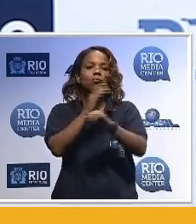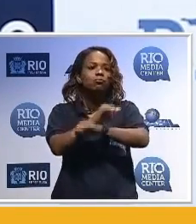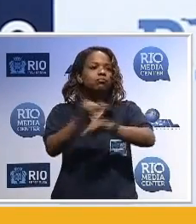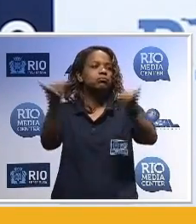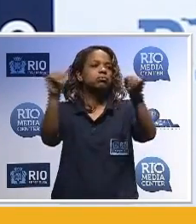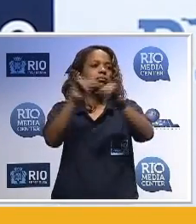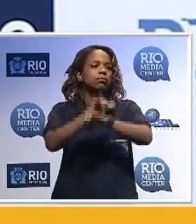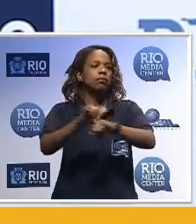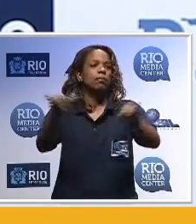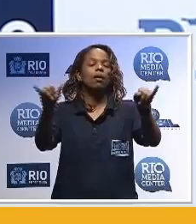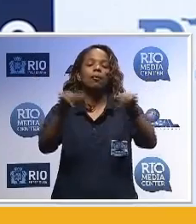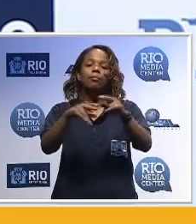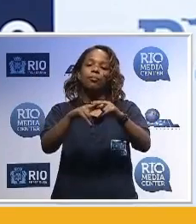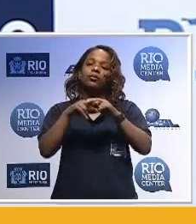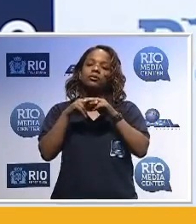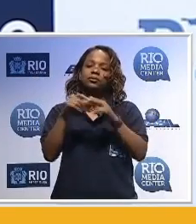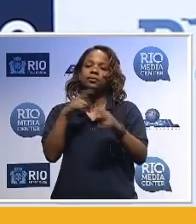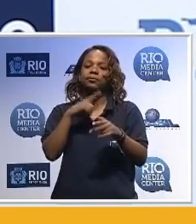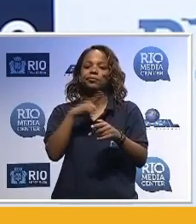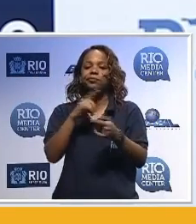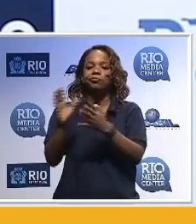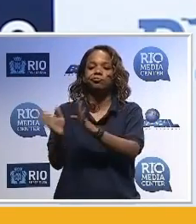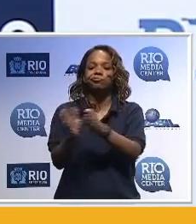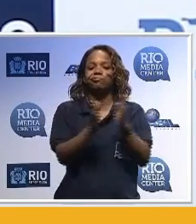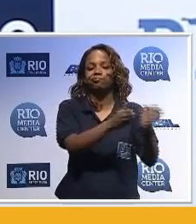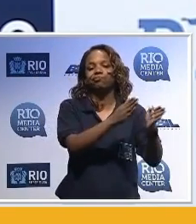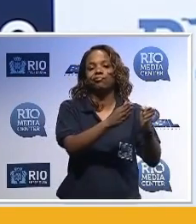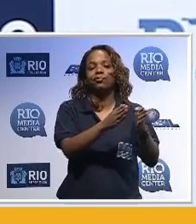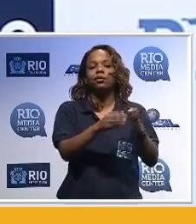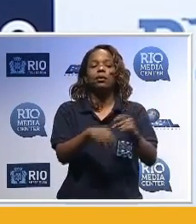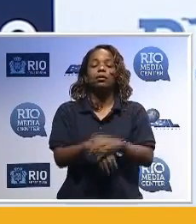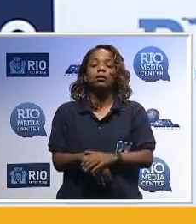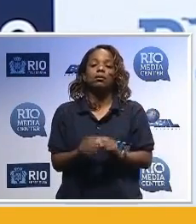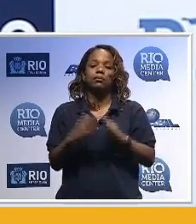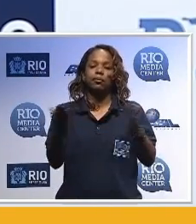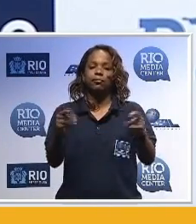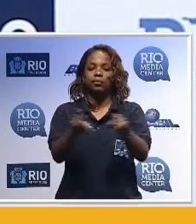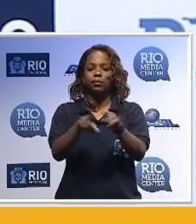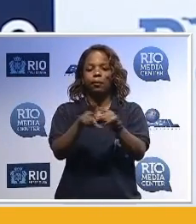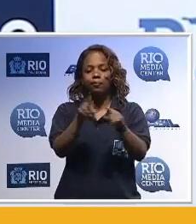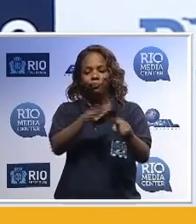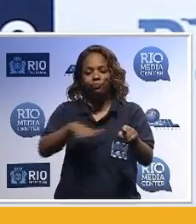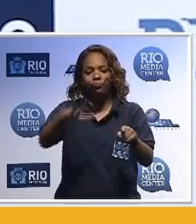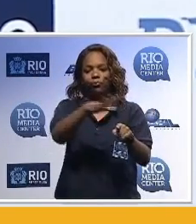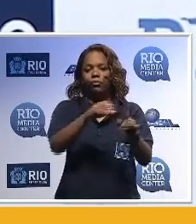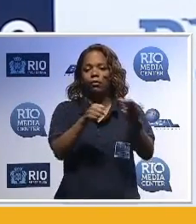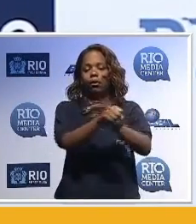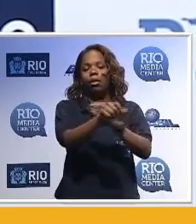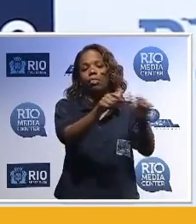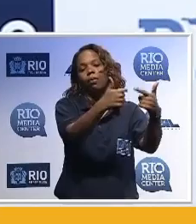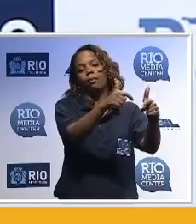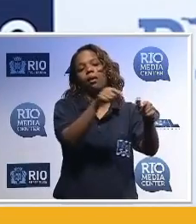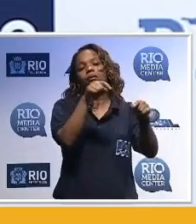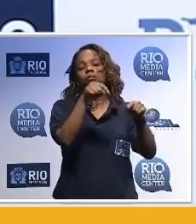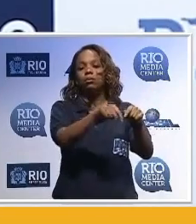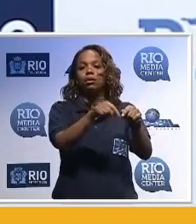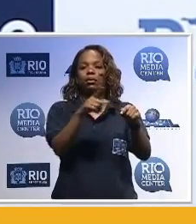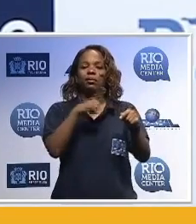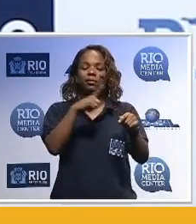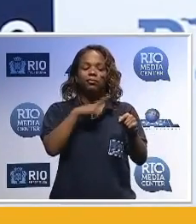faz campanhas assim, periódicas nesse sentido. Mercado de trabalho. Existe uma